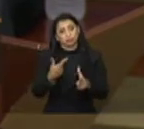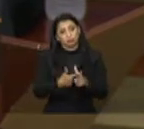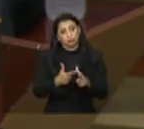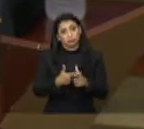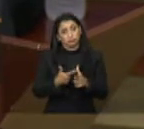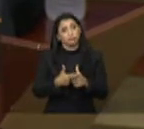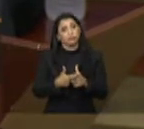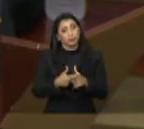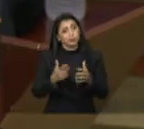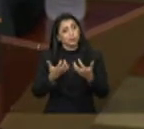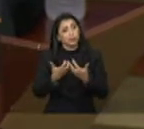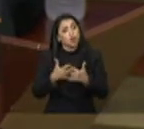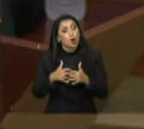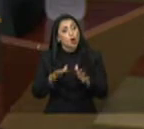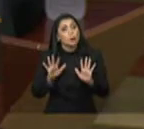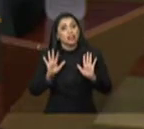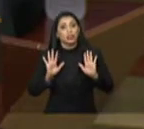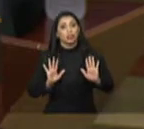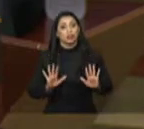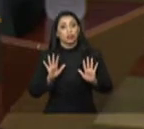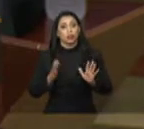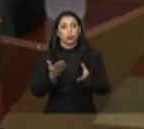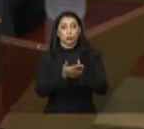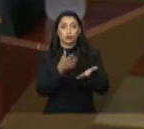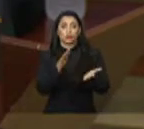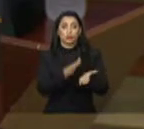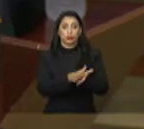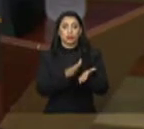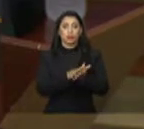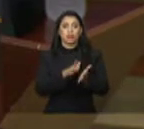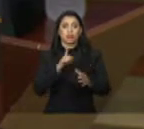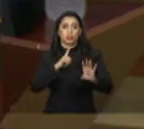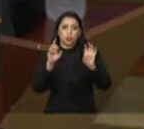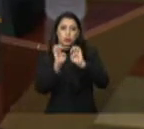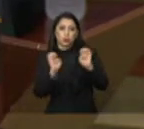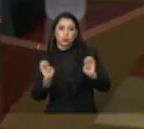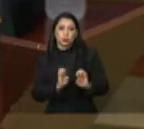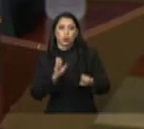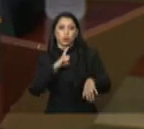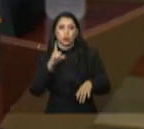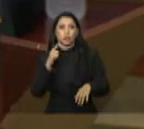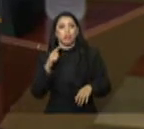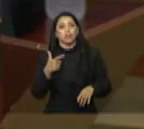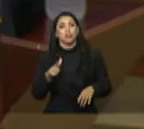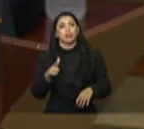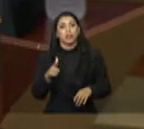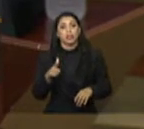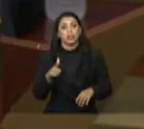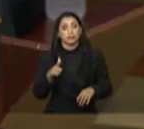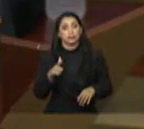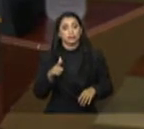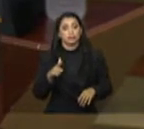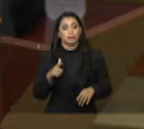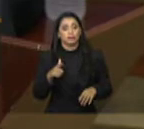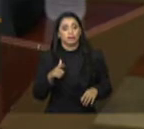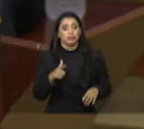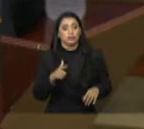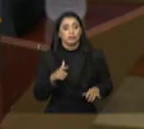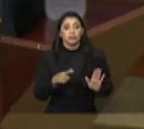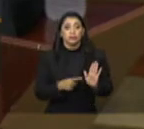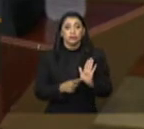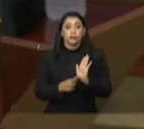tamanha complexidade a condução processual sobre a lógica estruturante em abandona aquela outra individual e atomizada